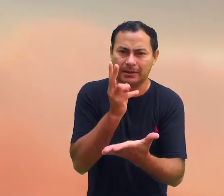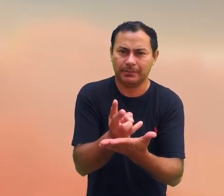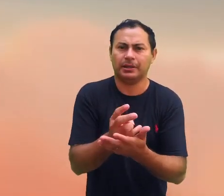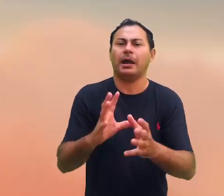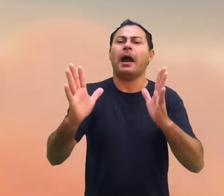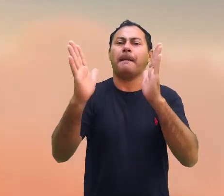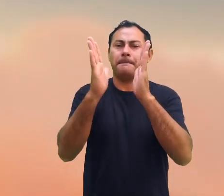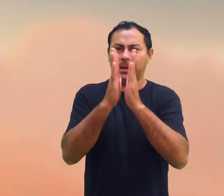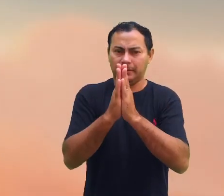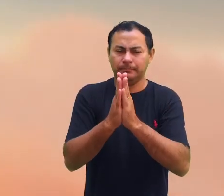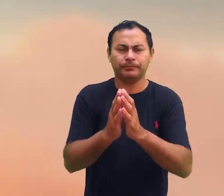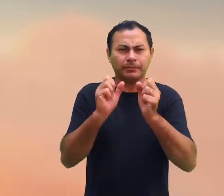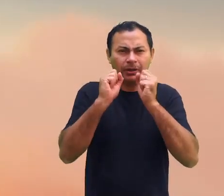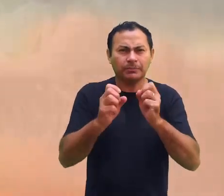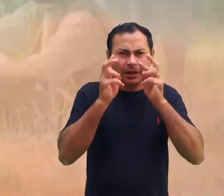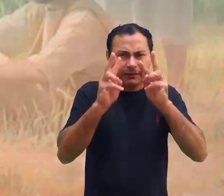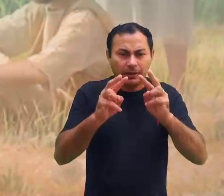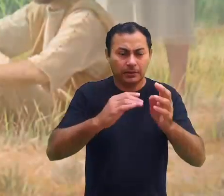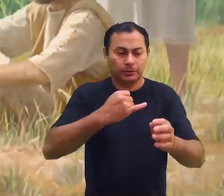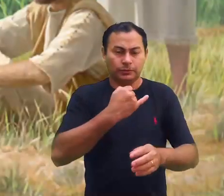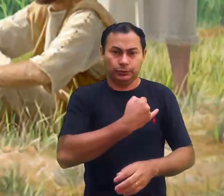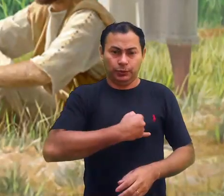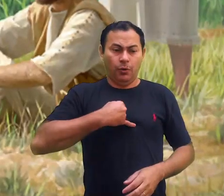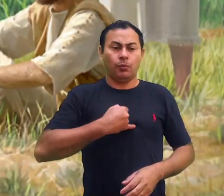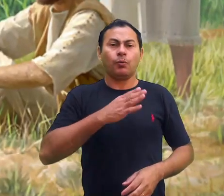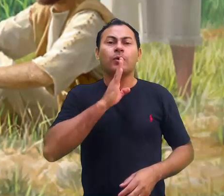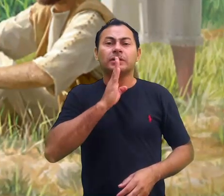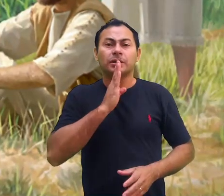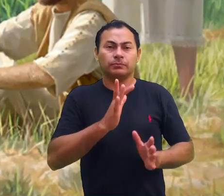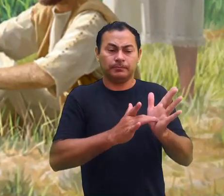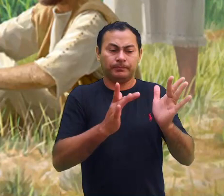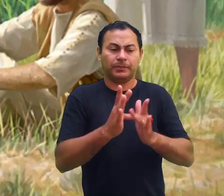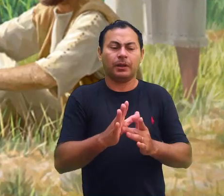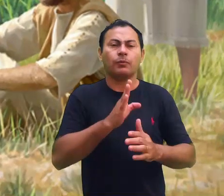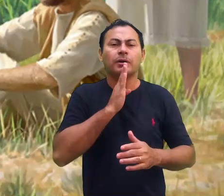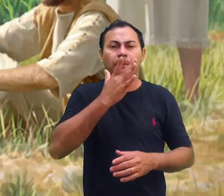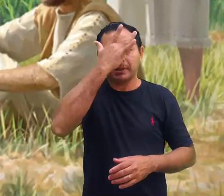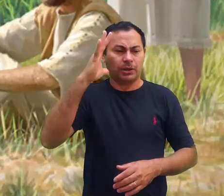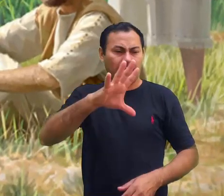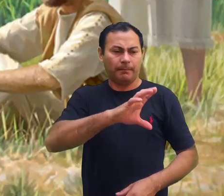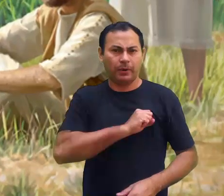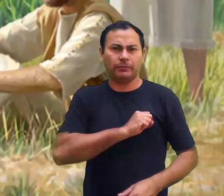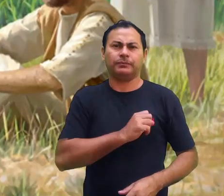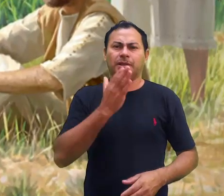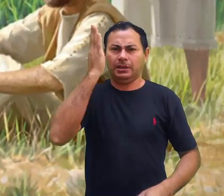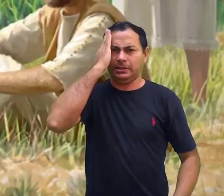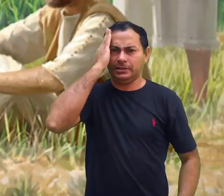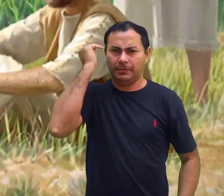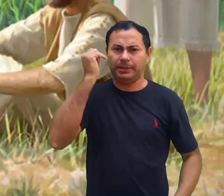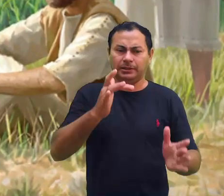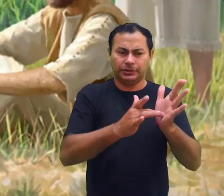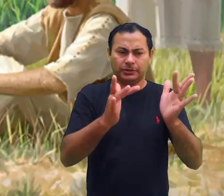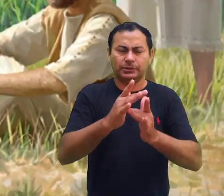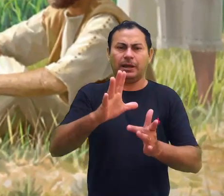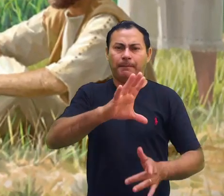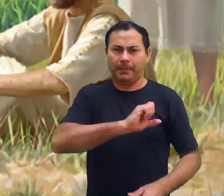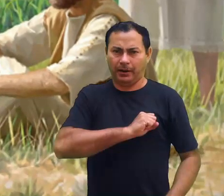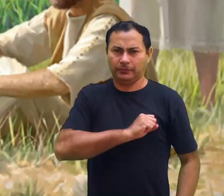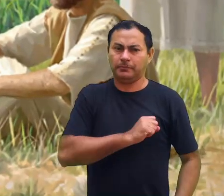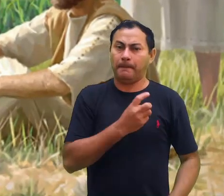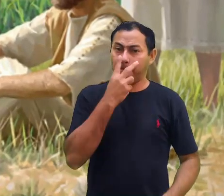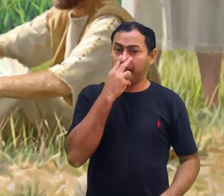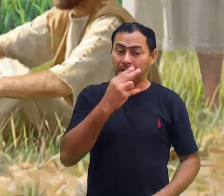todos sempre. Amém. Podemos ver que quando João conheceu Jesus Cristo, conheceu alguém que o amou. Ele sabia que Jesus o